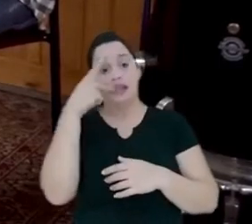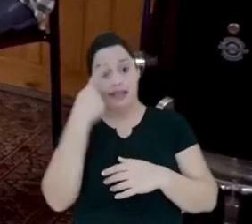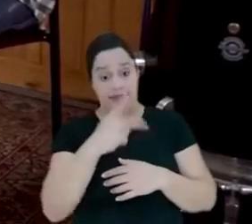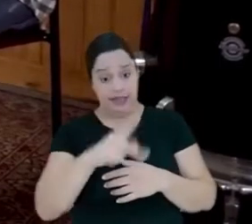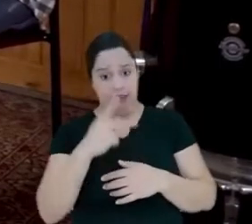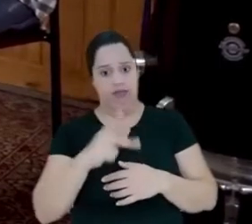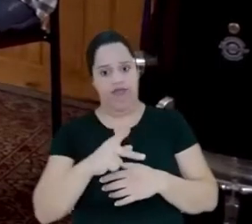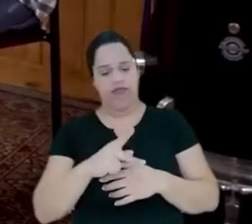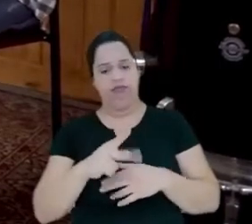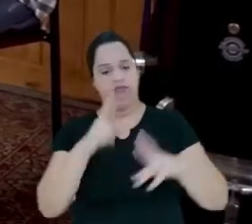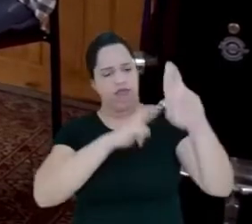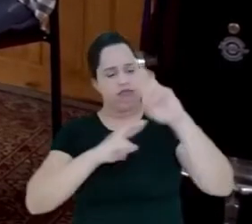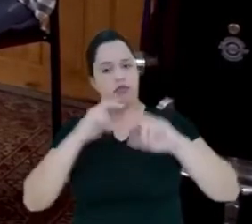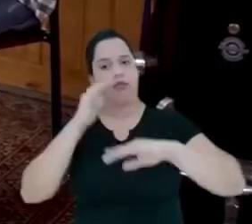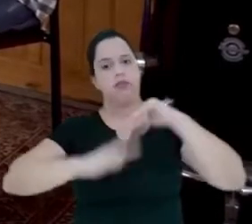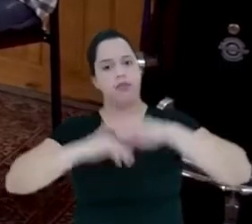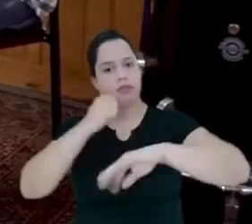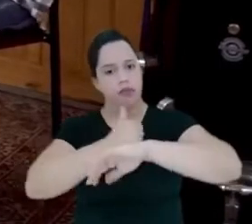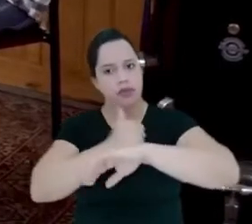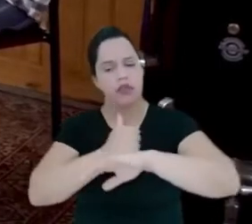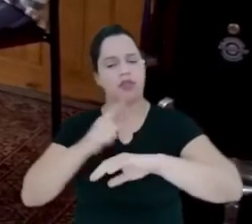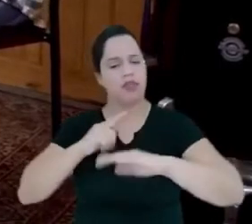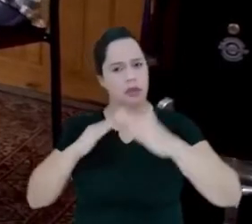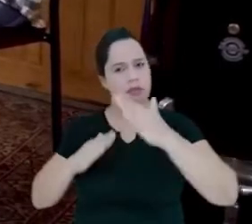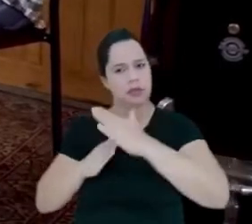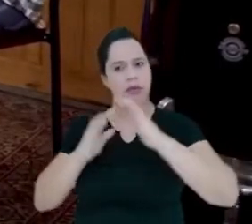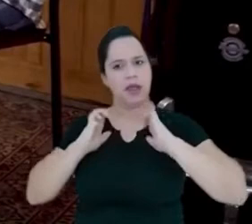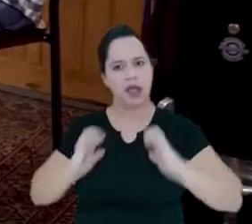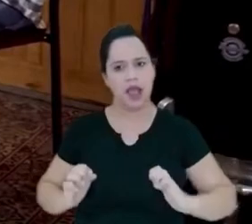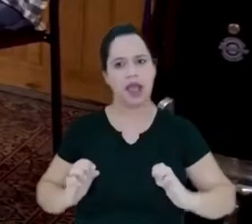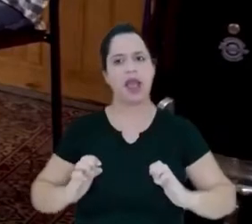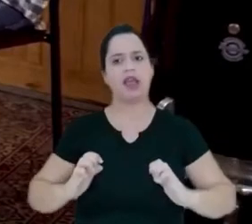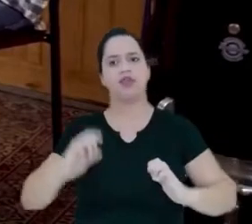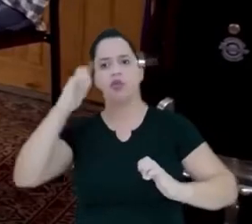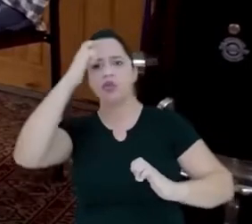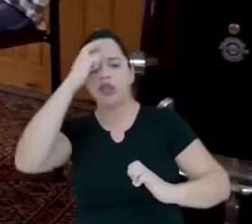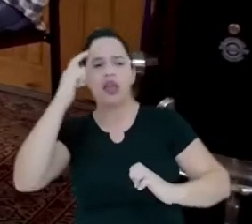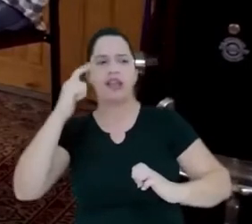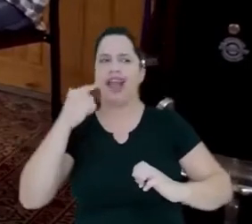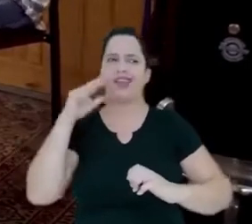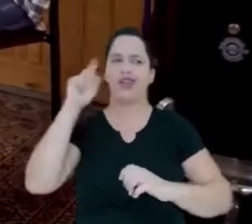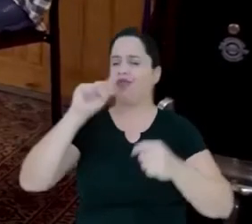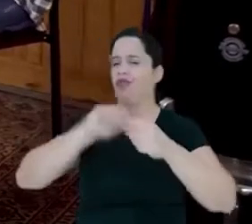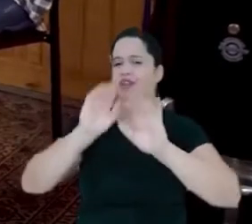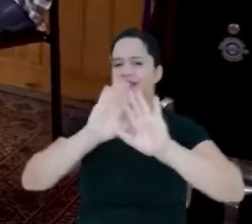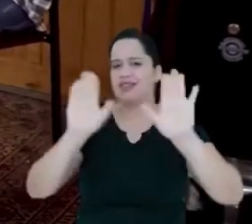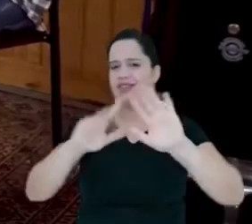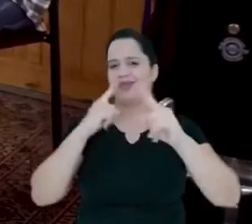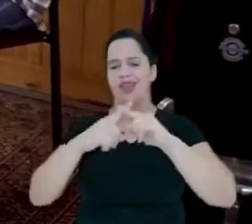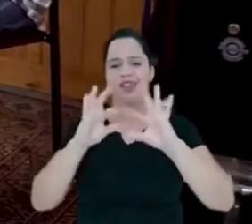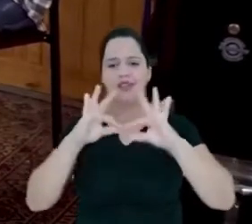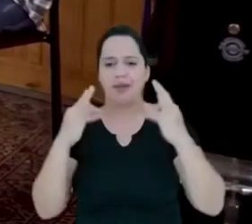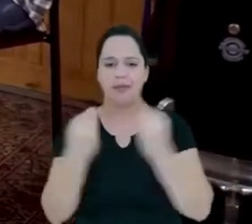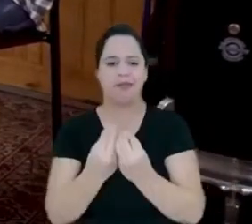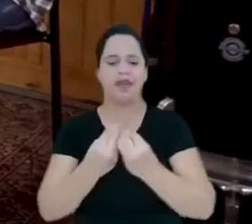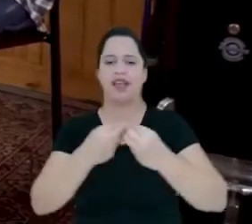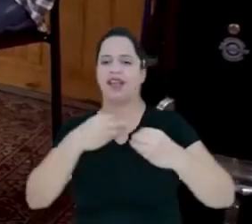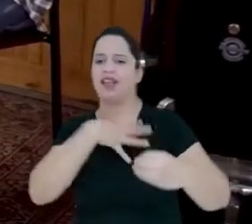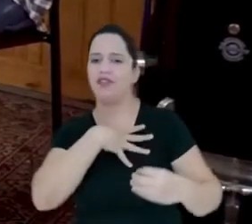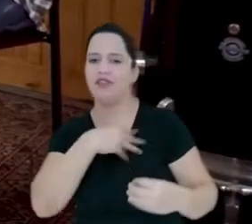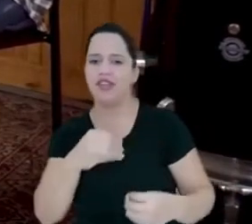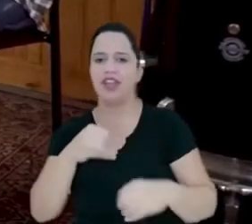ético, moral, que você fala, ai meu Deus, não, isso daí eu não vou mexer porque tem um filho ali que tem uma doença, melhor não me falar, ou